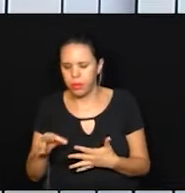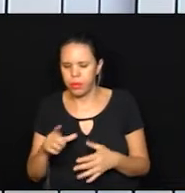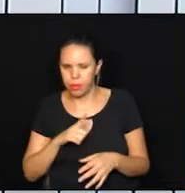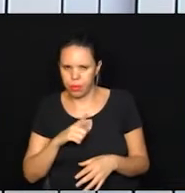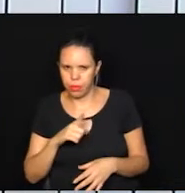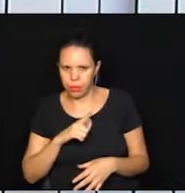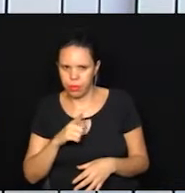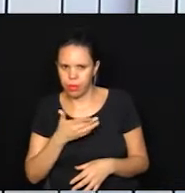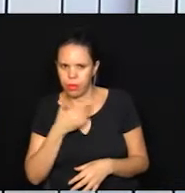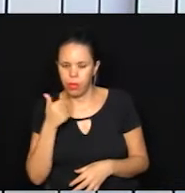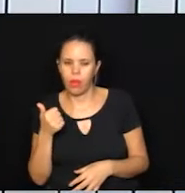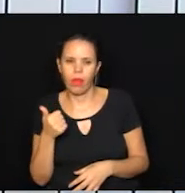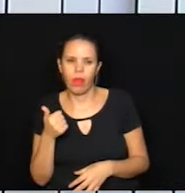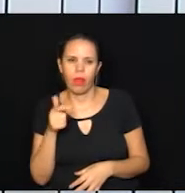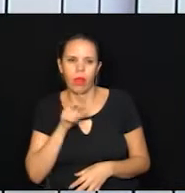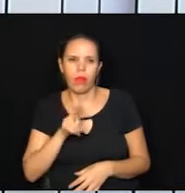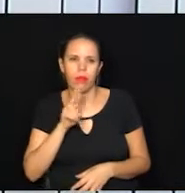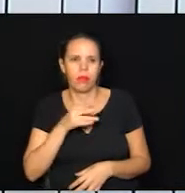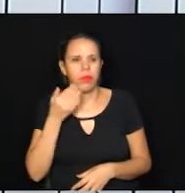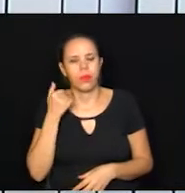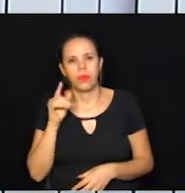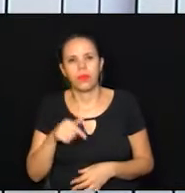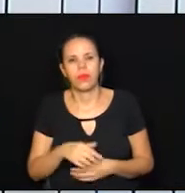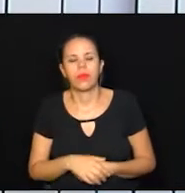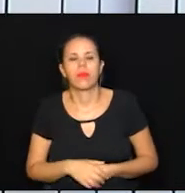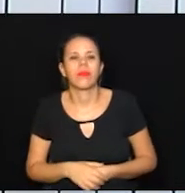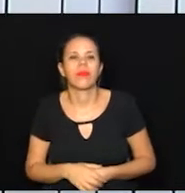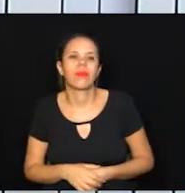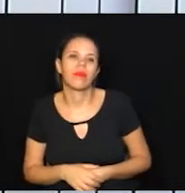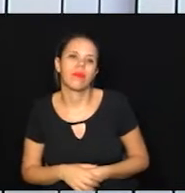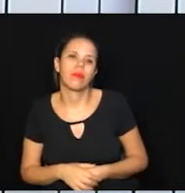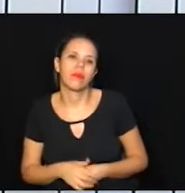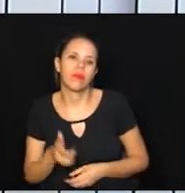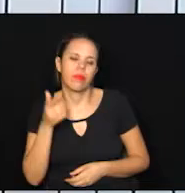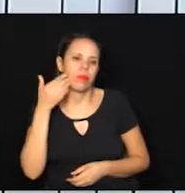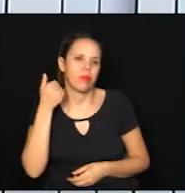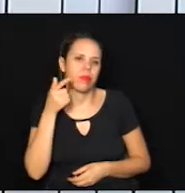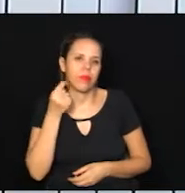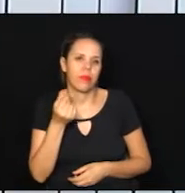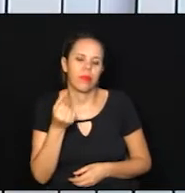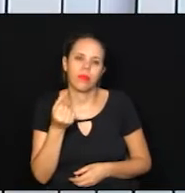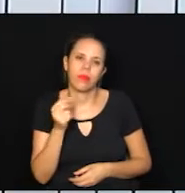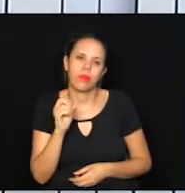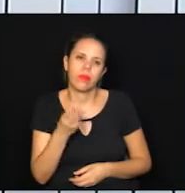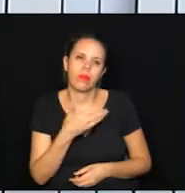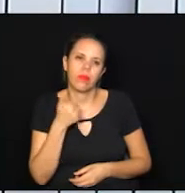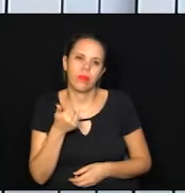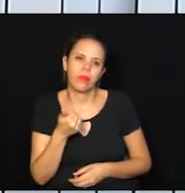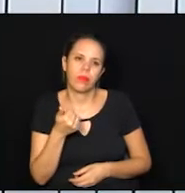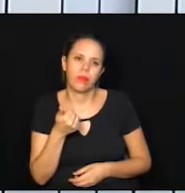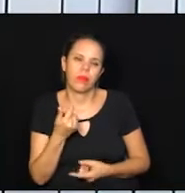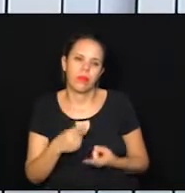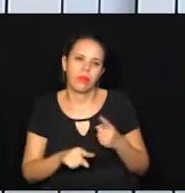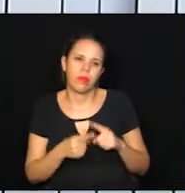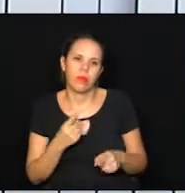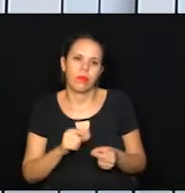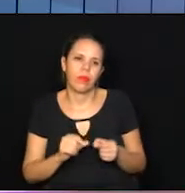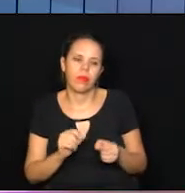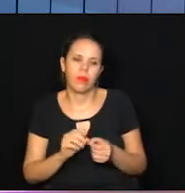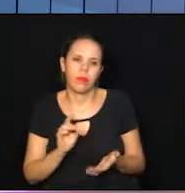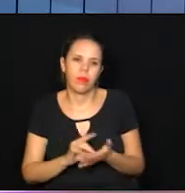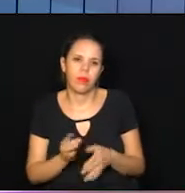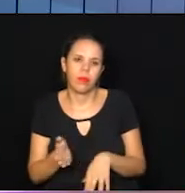uma vantagem e utilizam isso para ou ganhar dinheiro ou melhorar acordos que foram